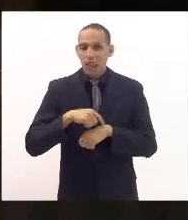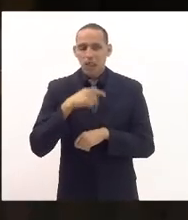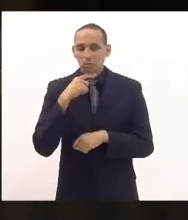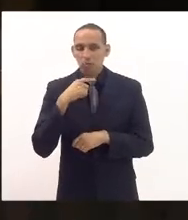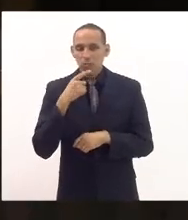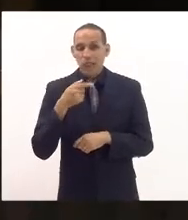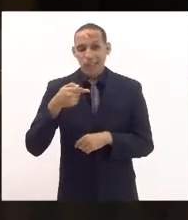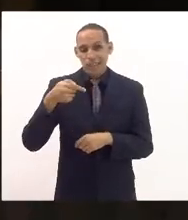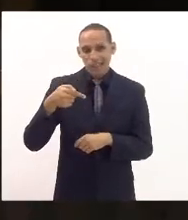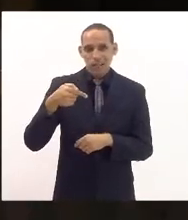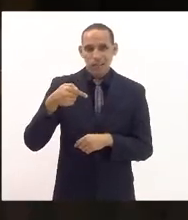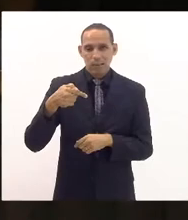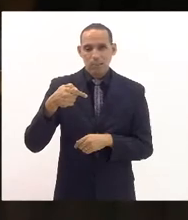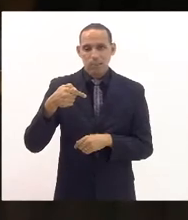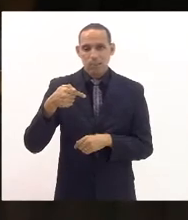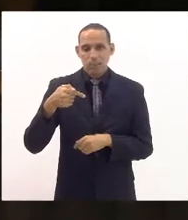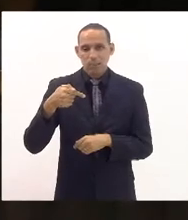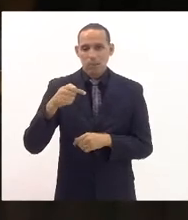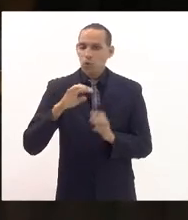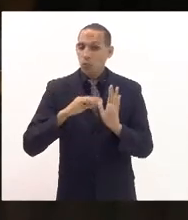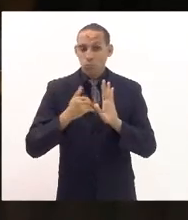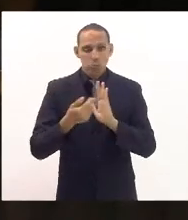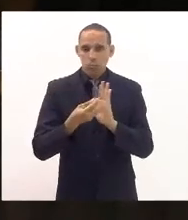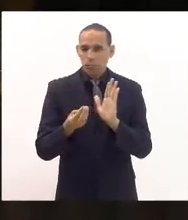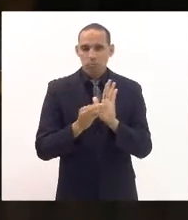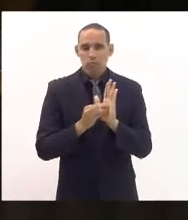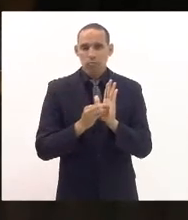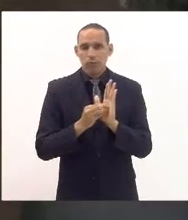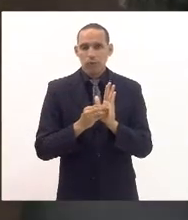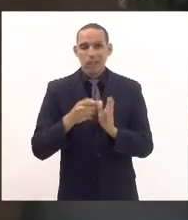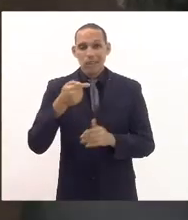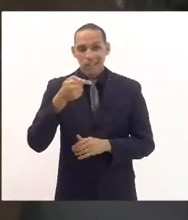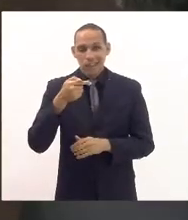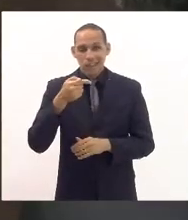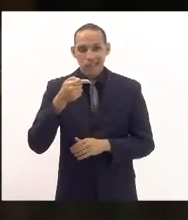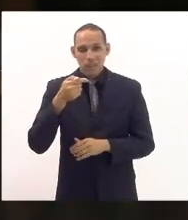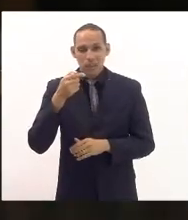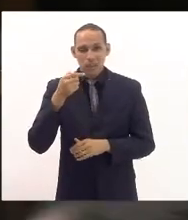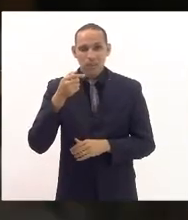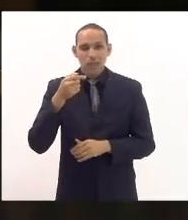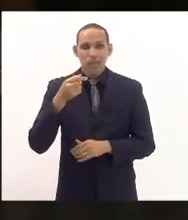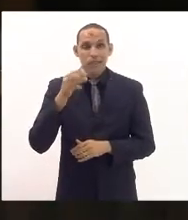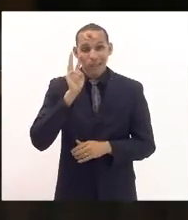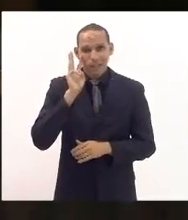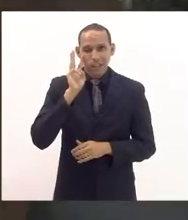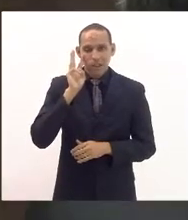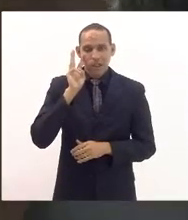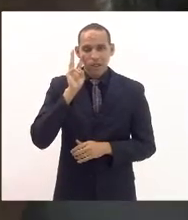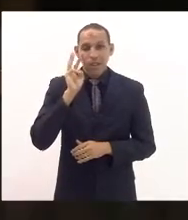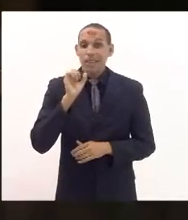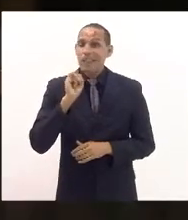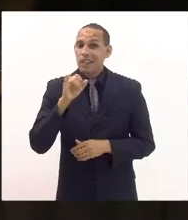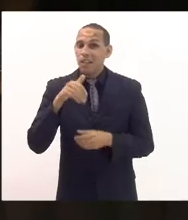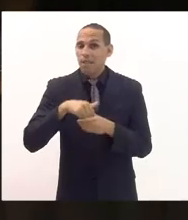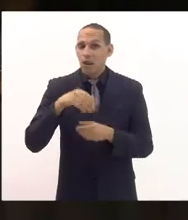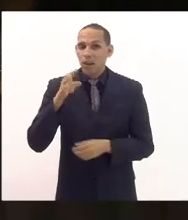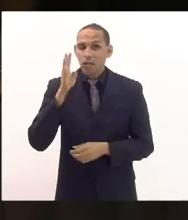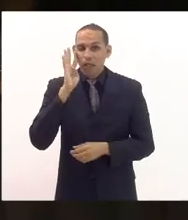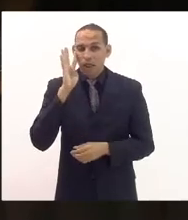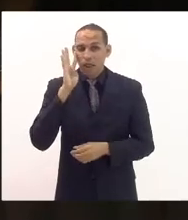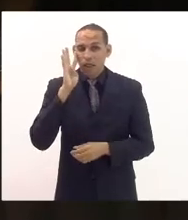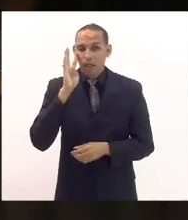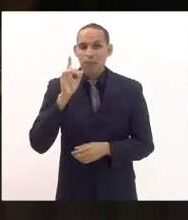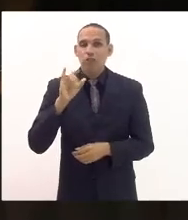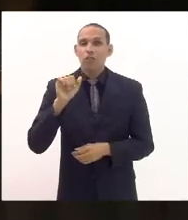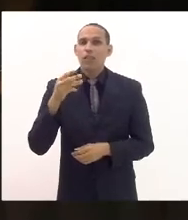eu vou botar sete horas todas as matérias Qualquer coisa a gente sete a quarta 7 a terça quarta vamos